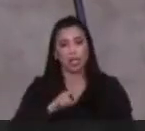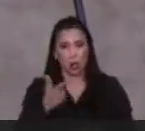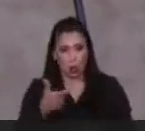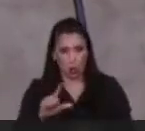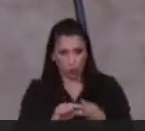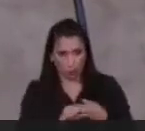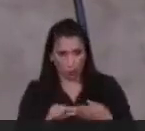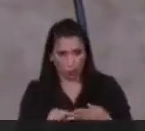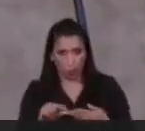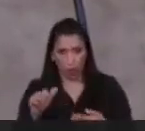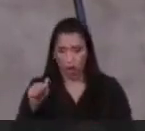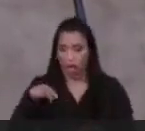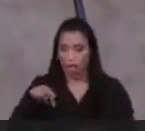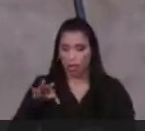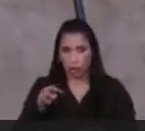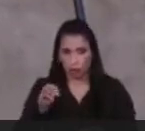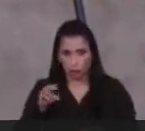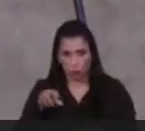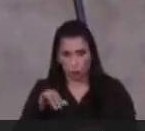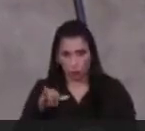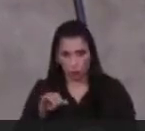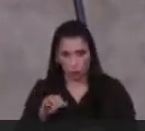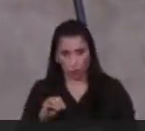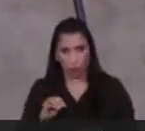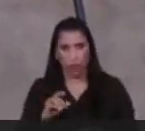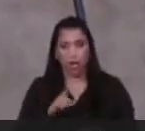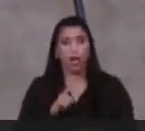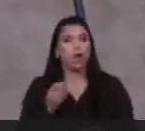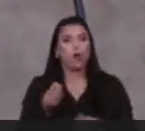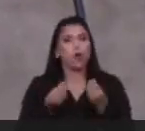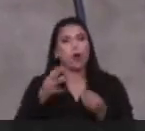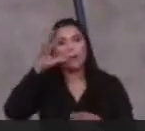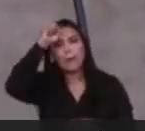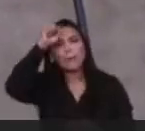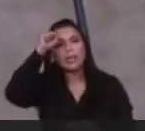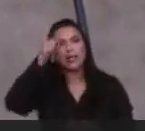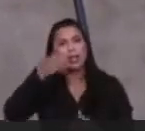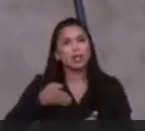Machado, como sempre repito, o caminho se faz ao andar.